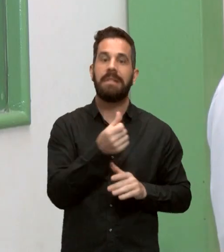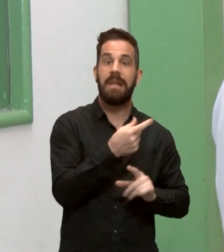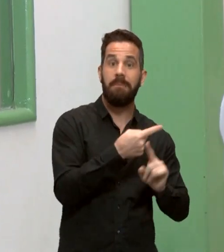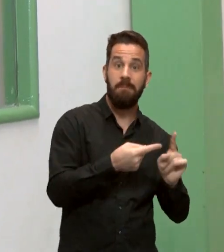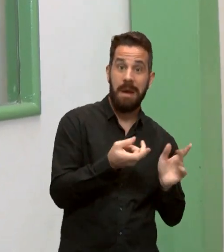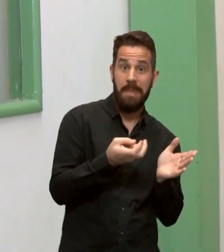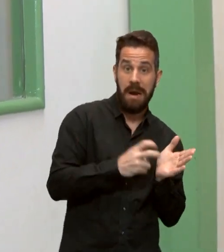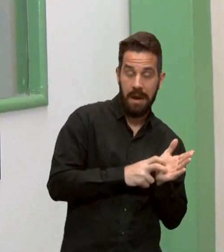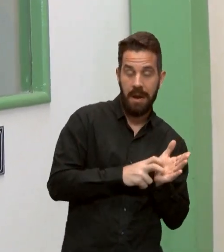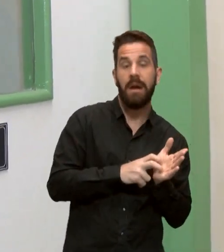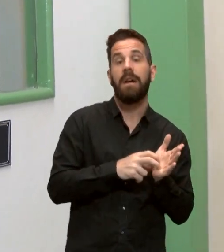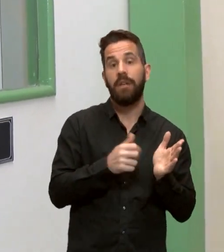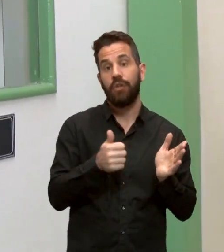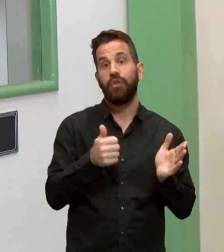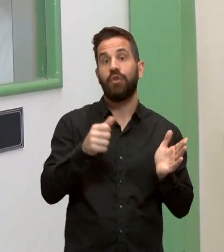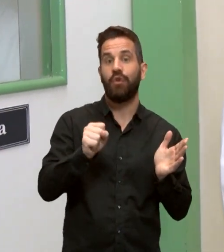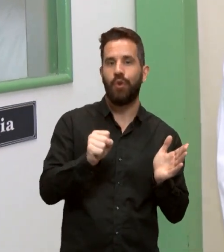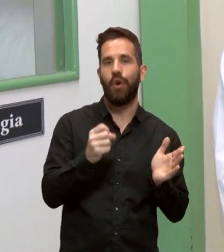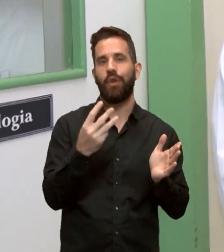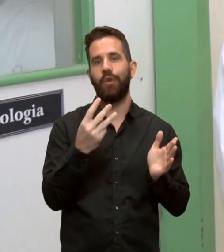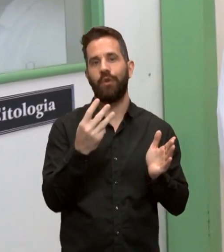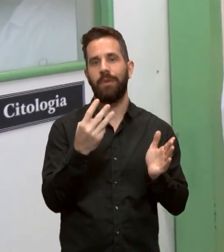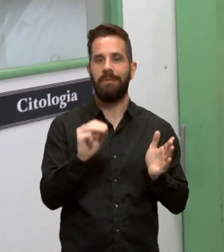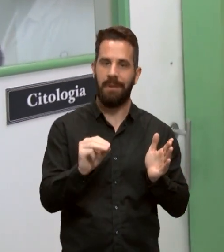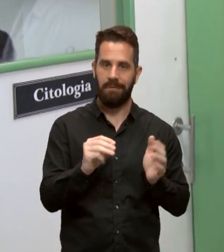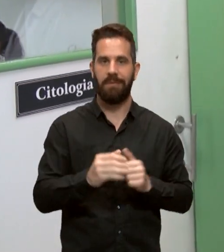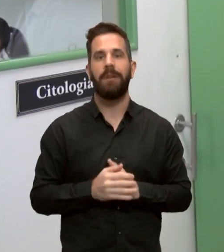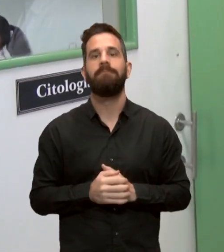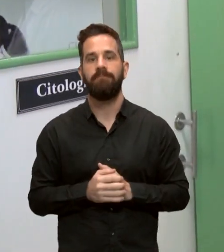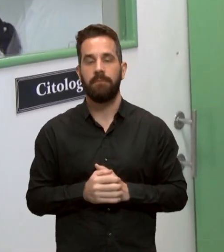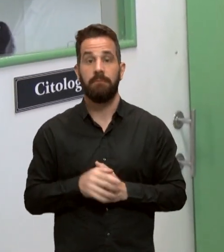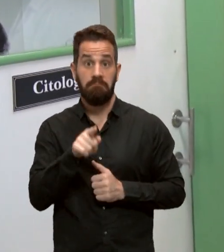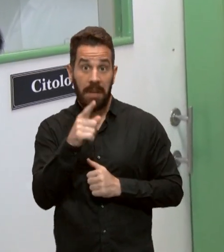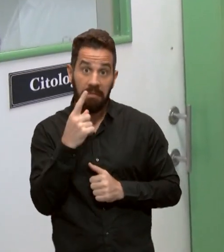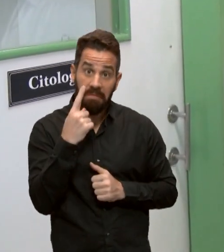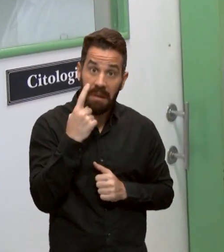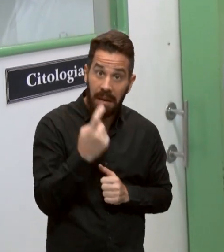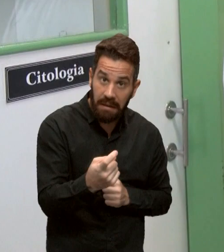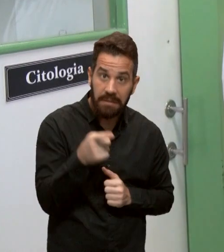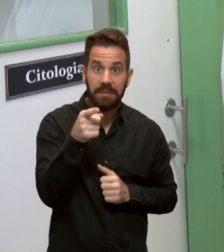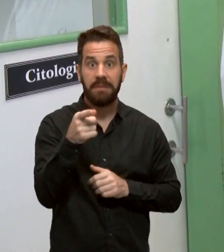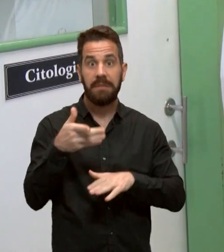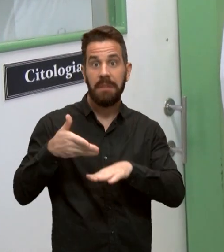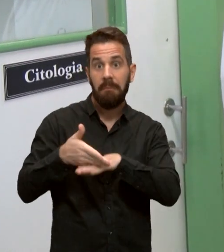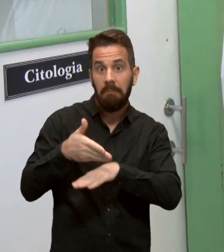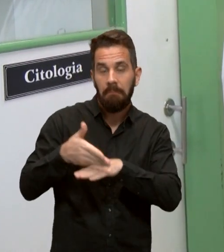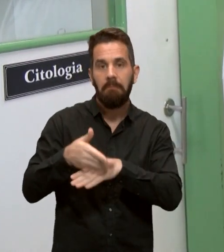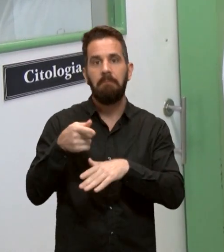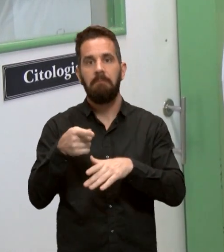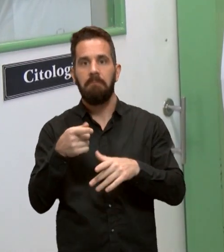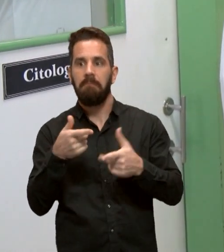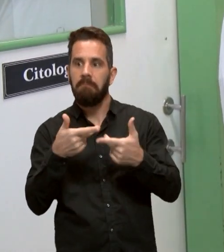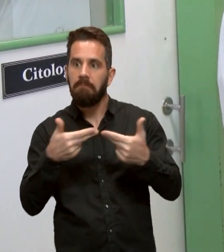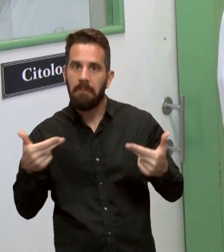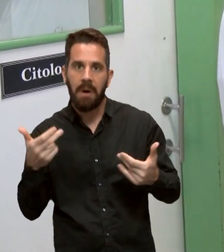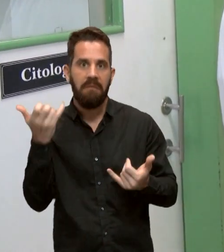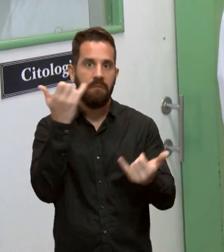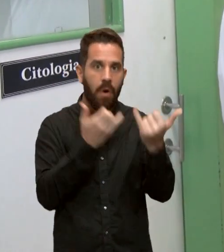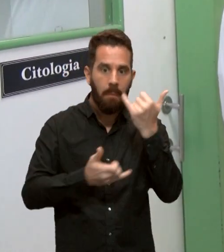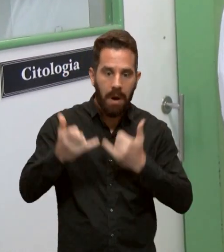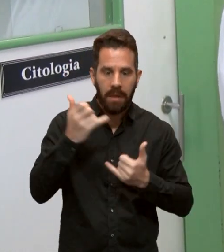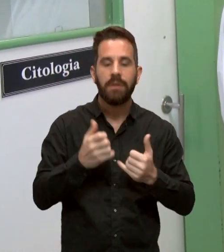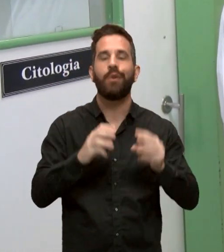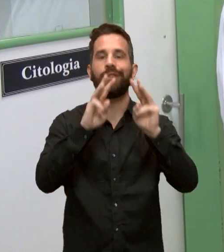muito obrigado, Leonardo. E para você que se interessou pelas atividades desenvolvidas aqui no laboratório, acesse o site da Faculdade